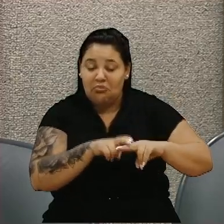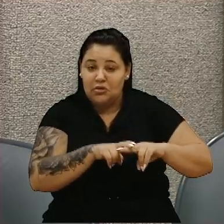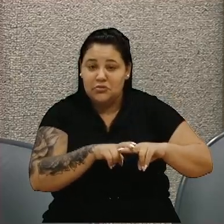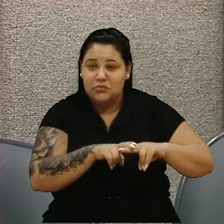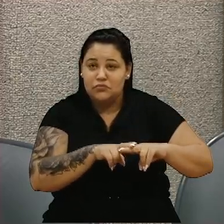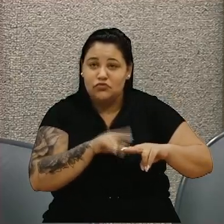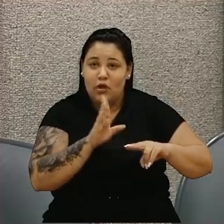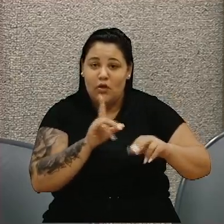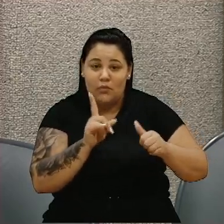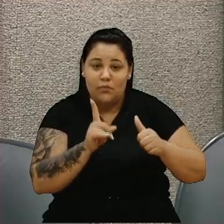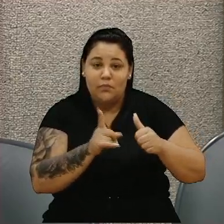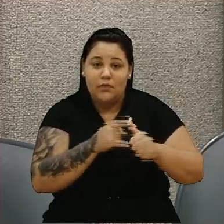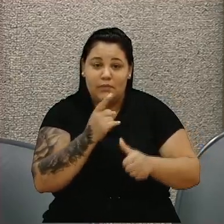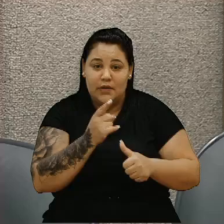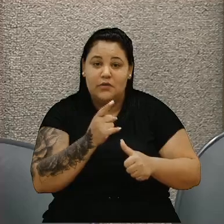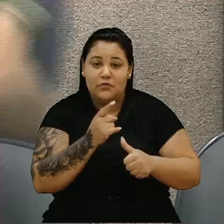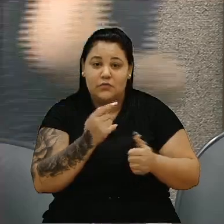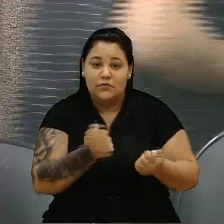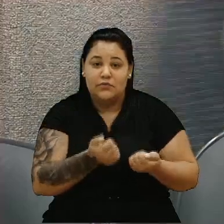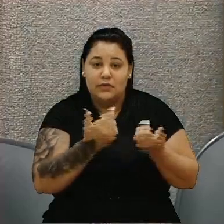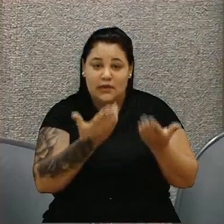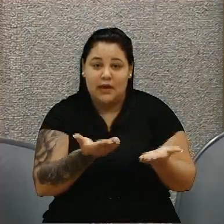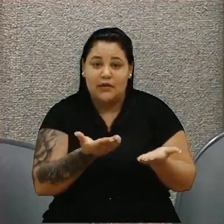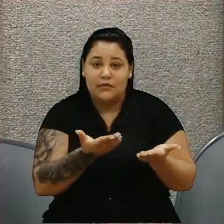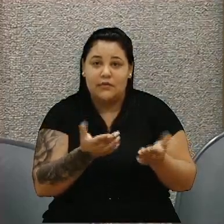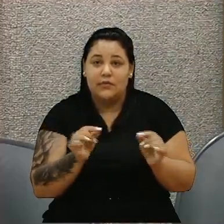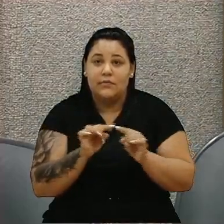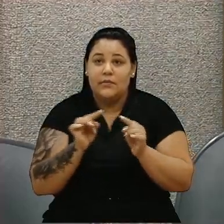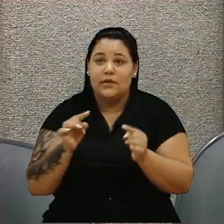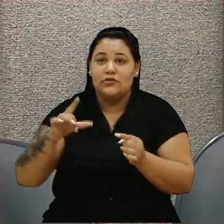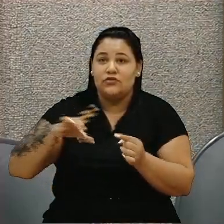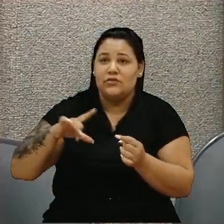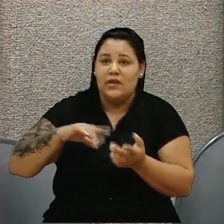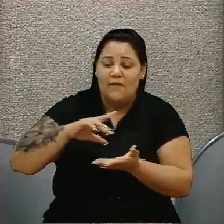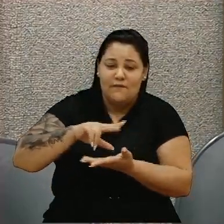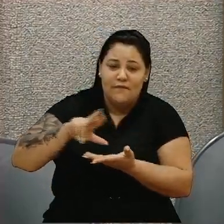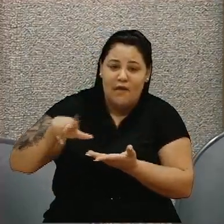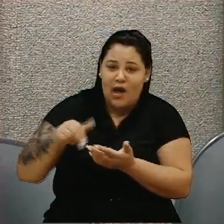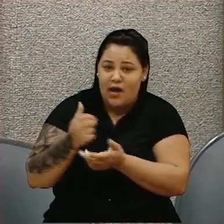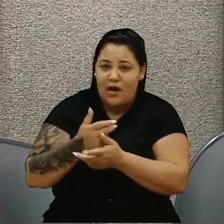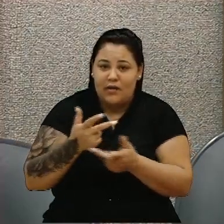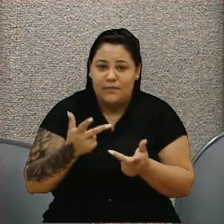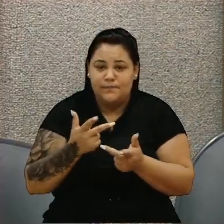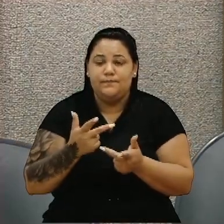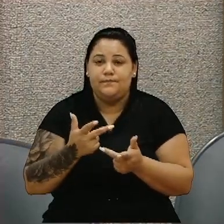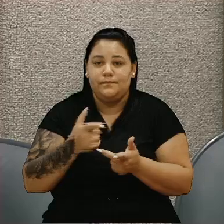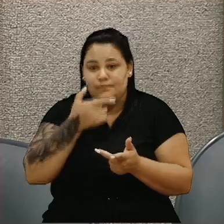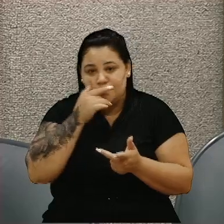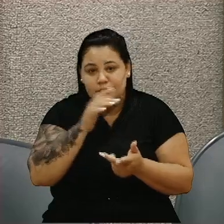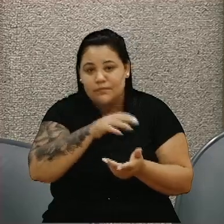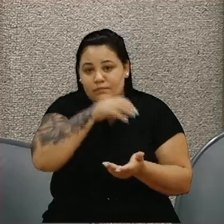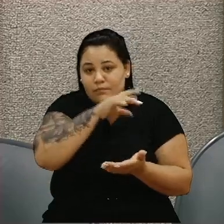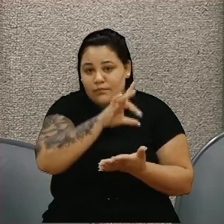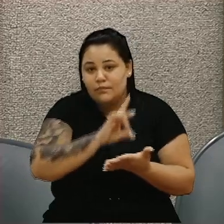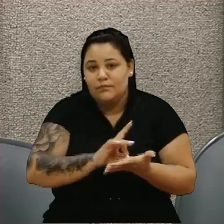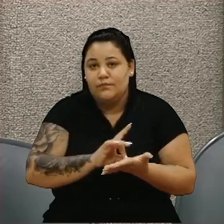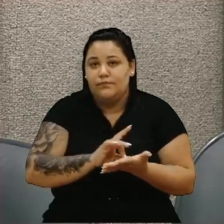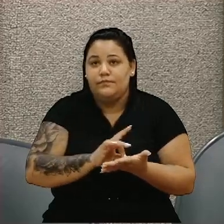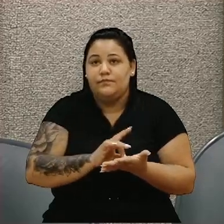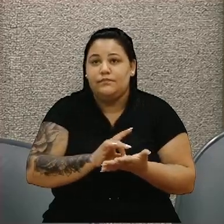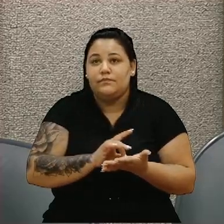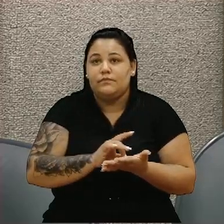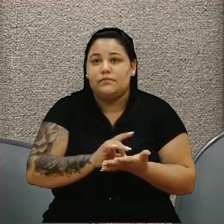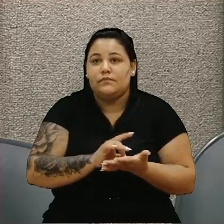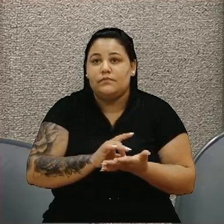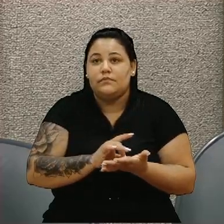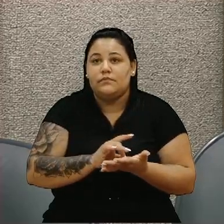os primeiros a serem entregues. Mas nós temos uma imensidão de lotes para serem regularizados. né? Nós temos uma